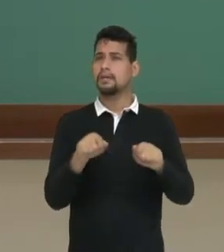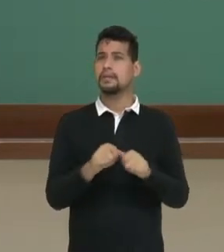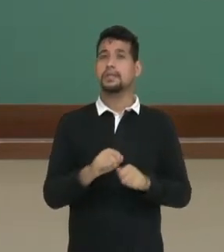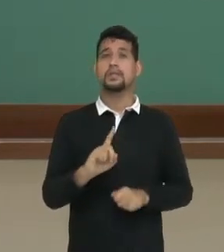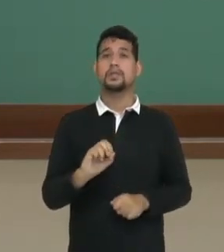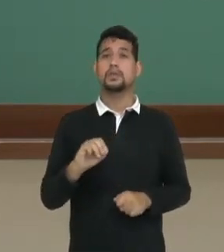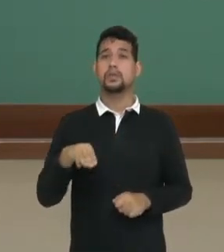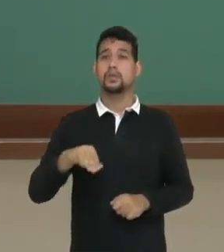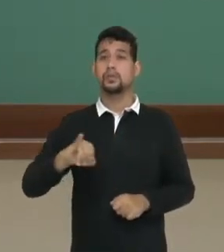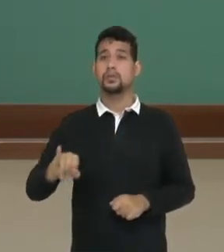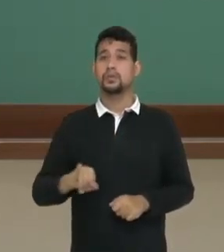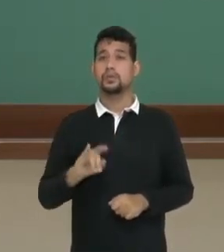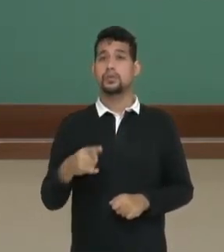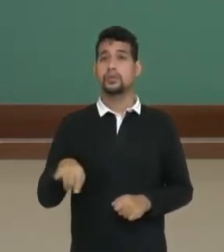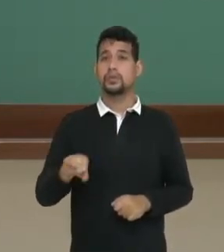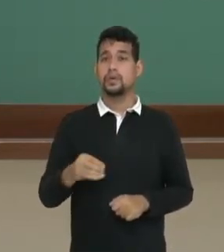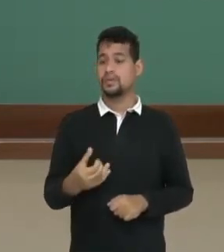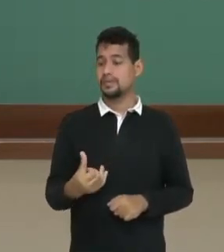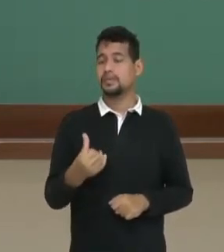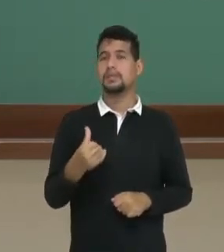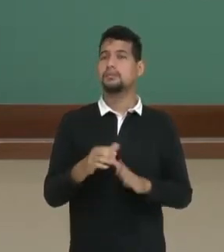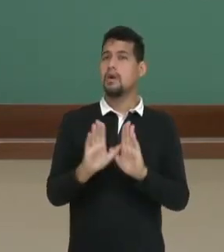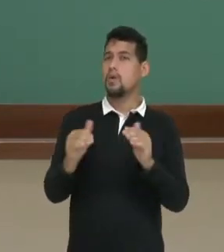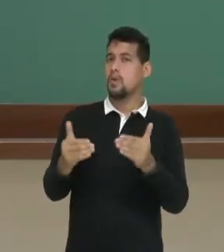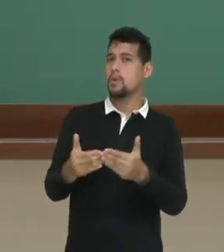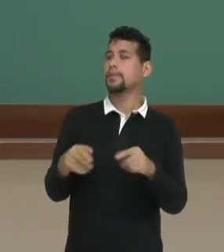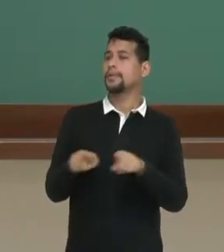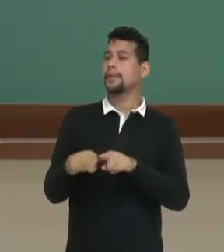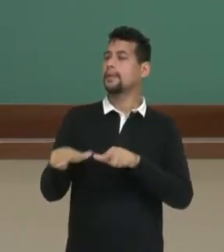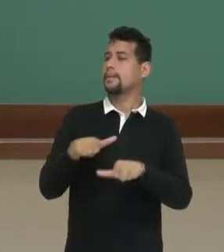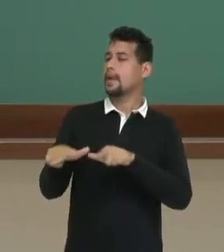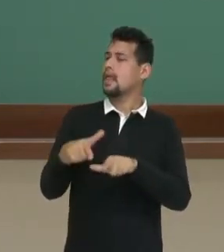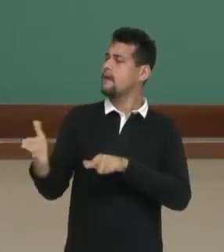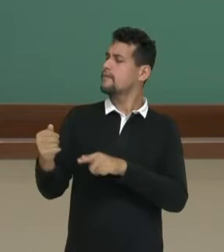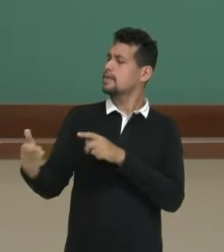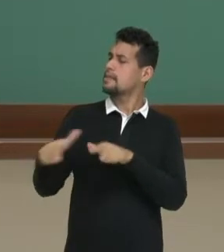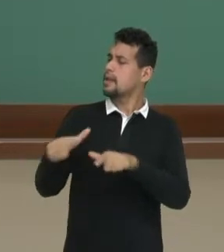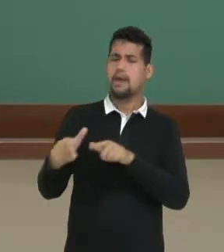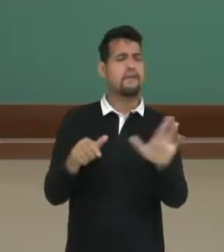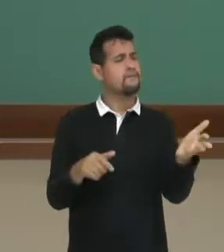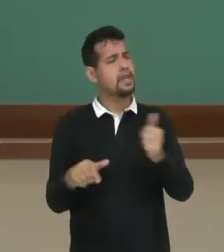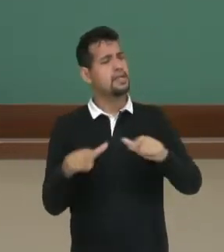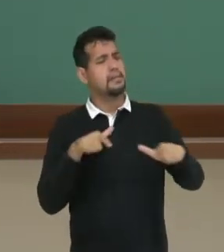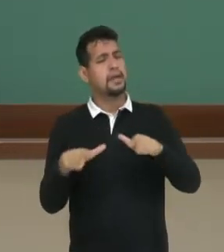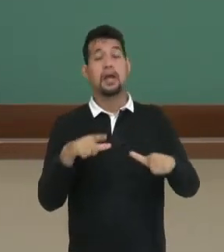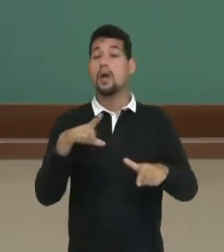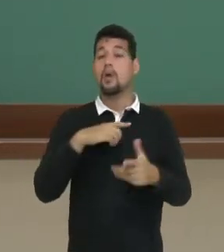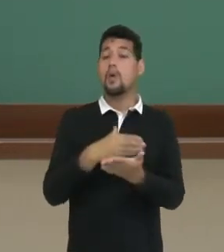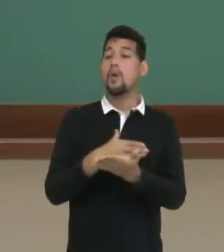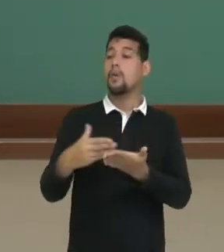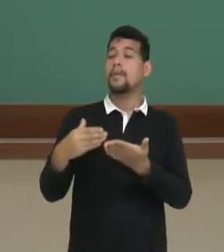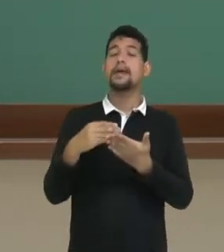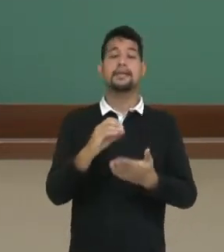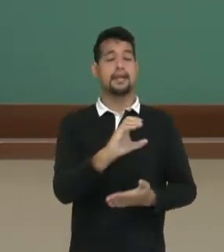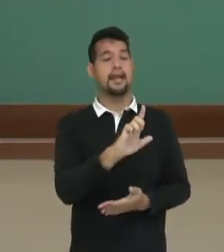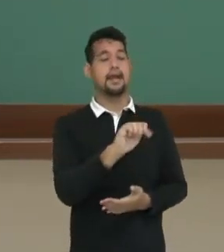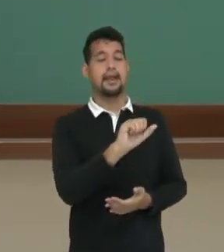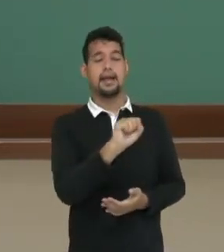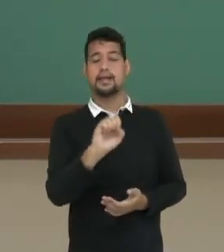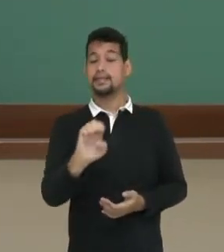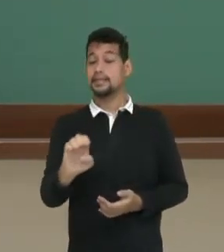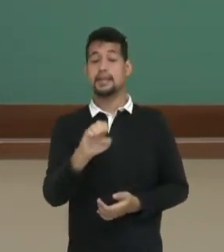VI aos membros dessa elite, né? Nós vamos ter aí a formação, por exemplo, de uma classe média, né? Aquela pessoa que não